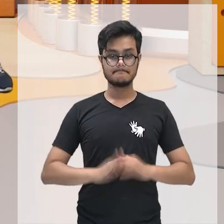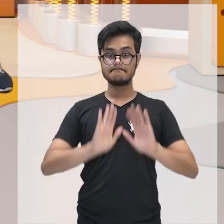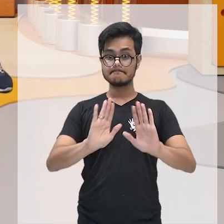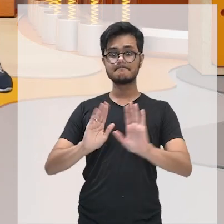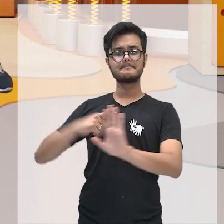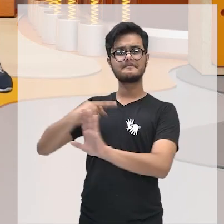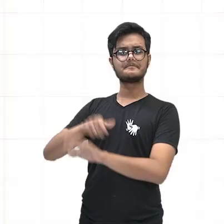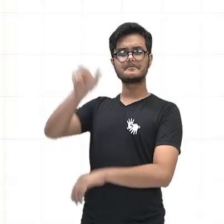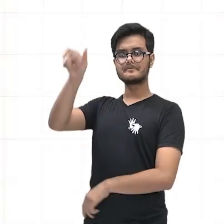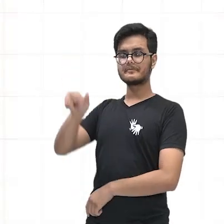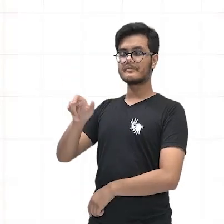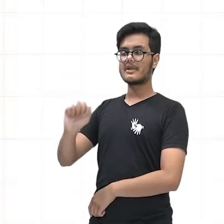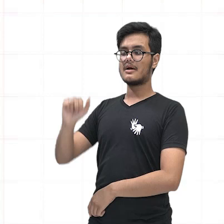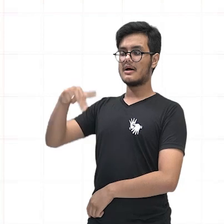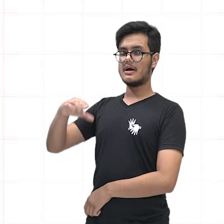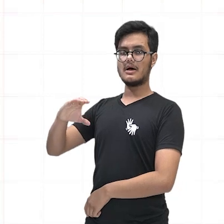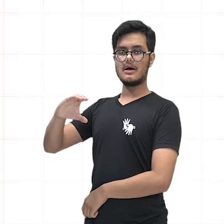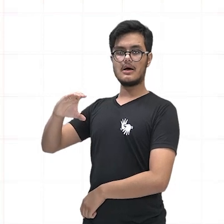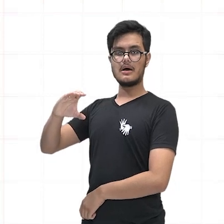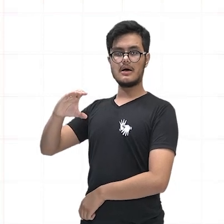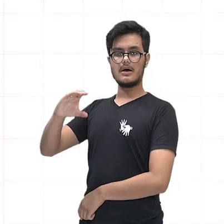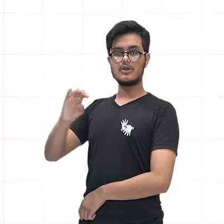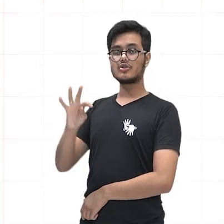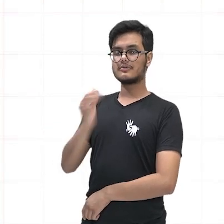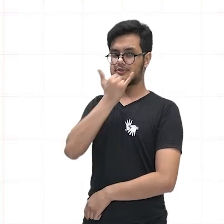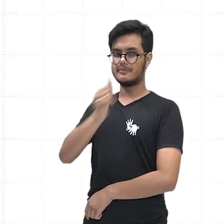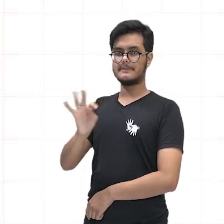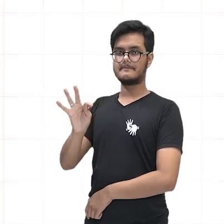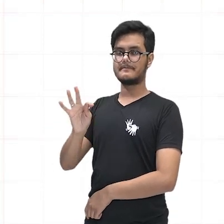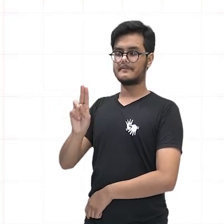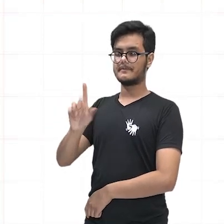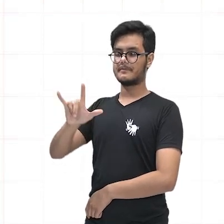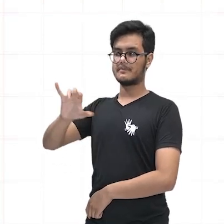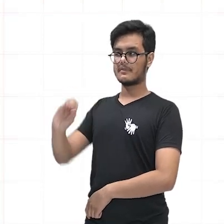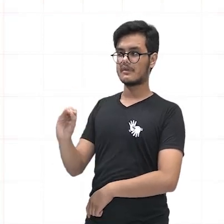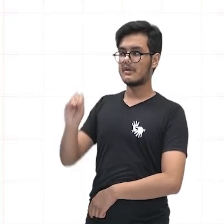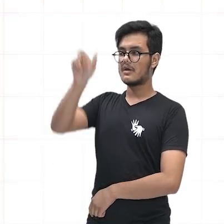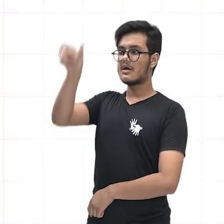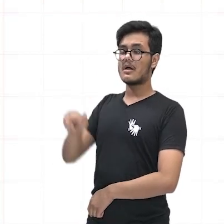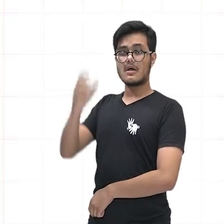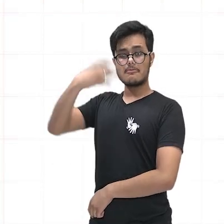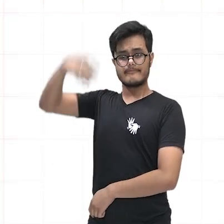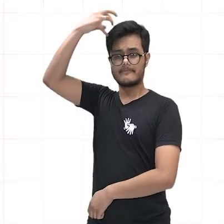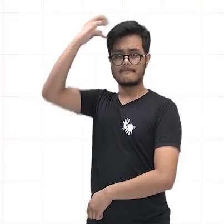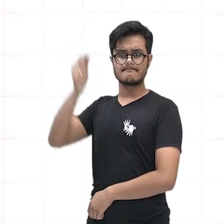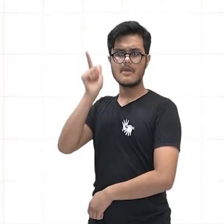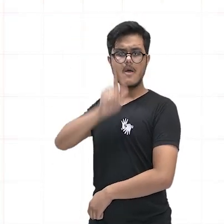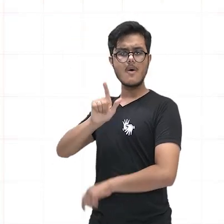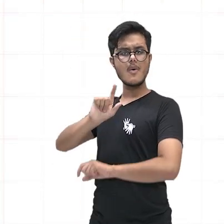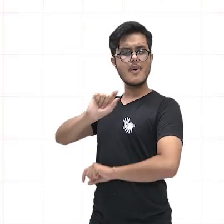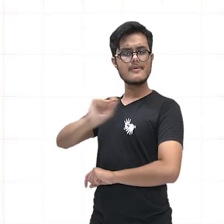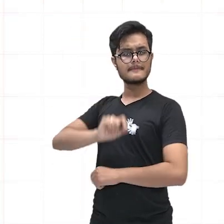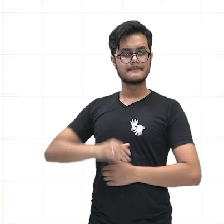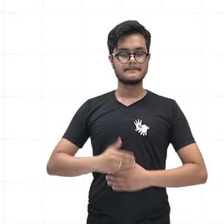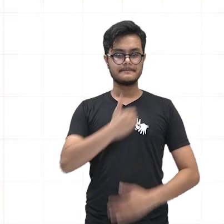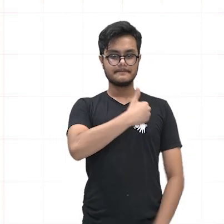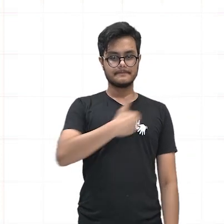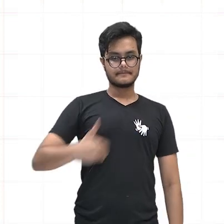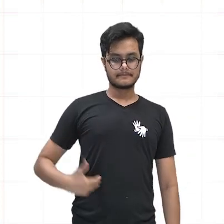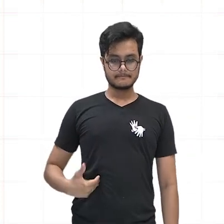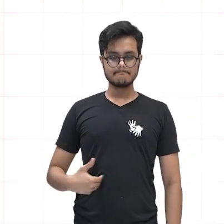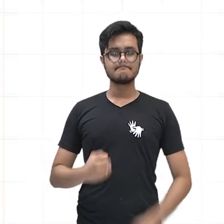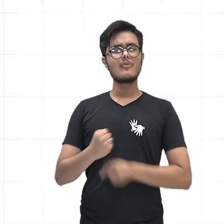vamos ter aí olha Túlio ostilo tá sua entre suas conquistas governo dele que vai de